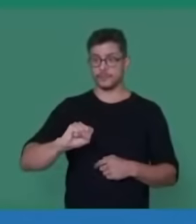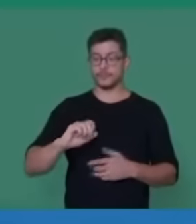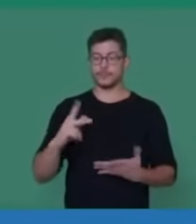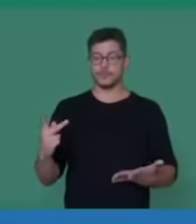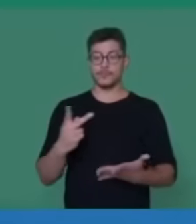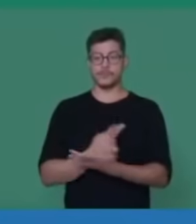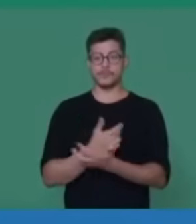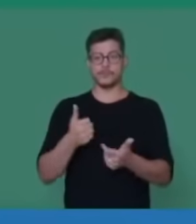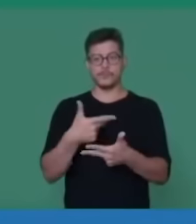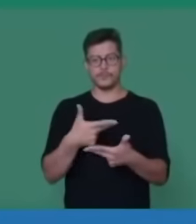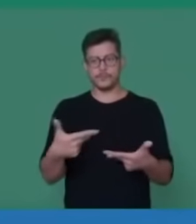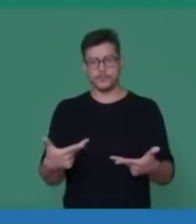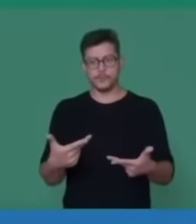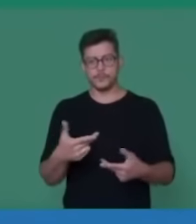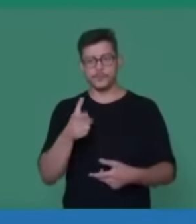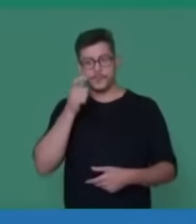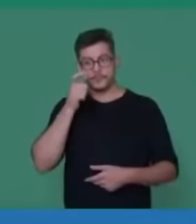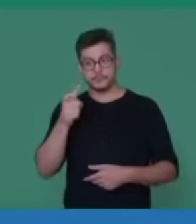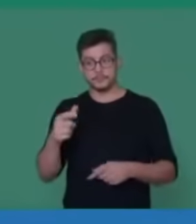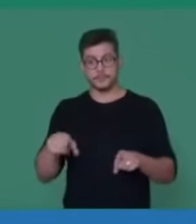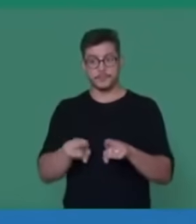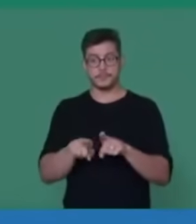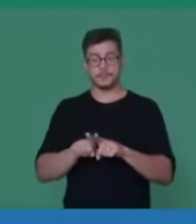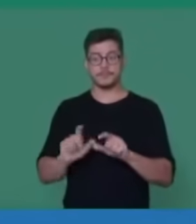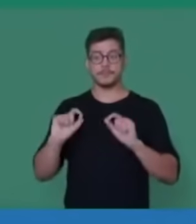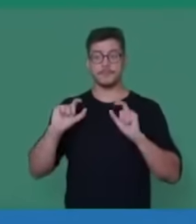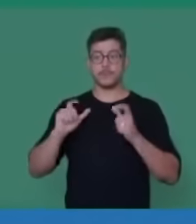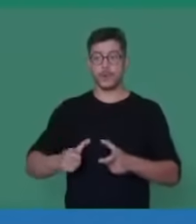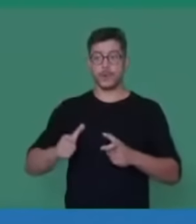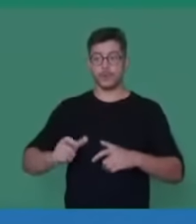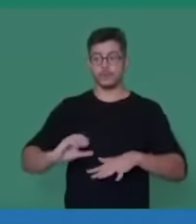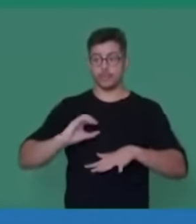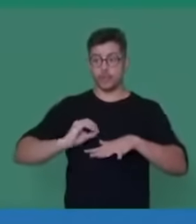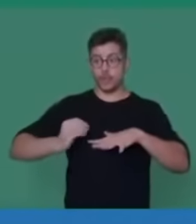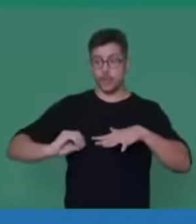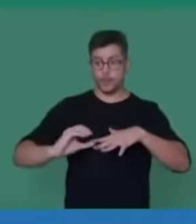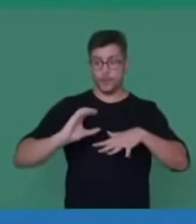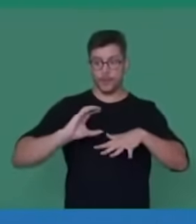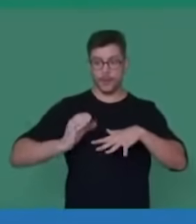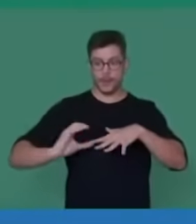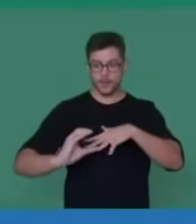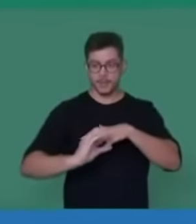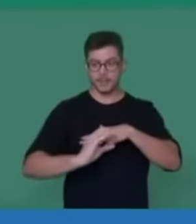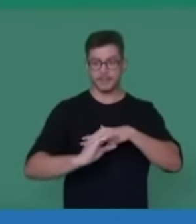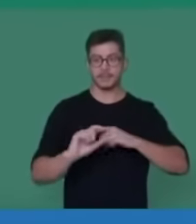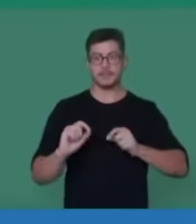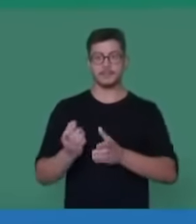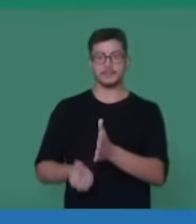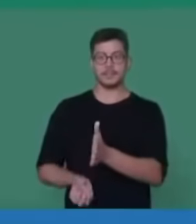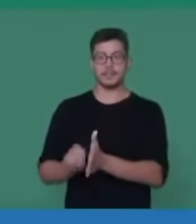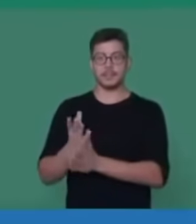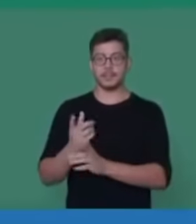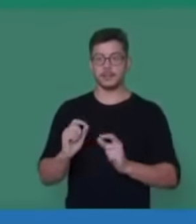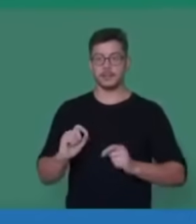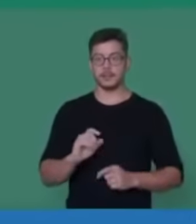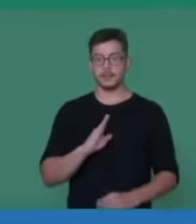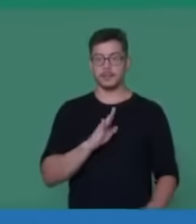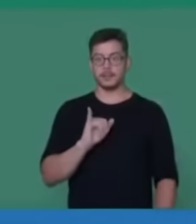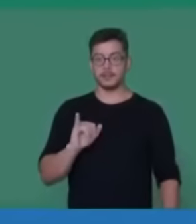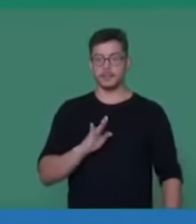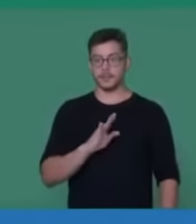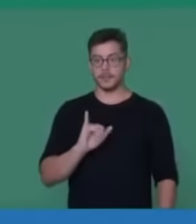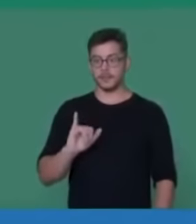mais pitoresco lá no bairro de Copacabana, no Rio de Janeiro, que a fundação do botequim chamado Bip Bip,